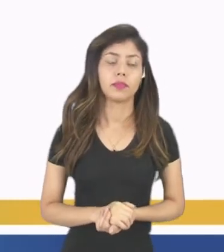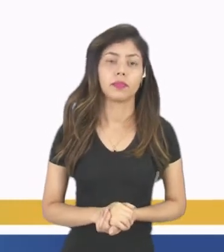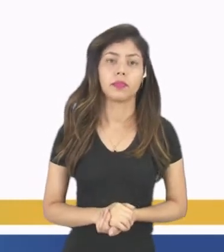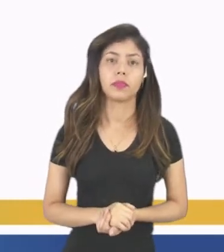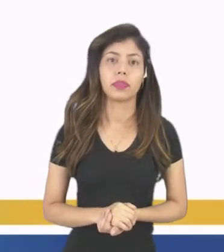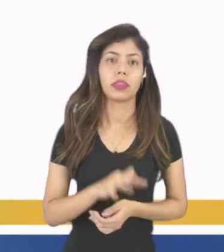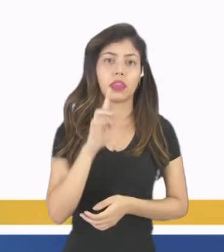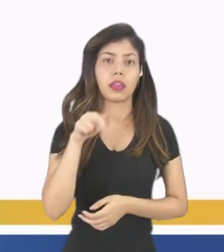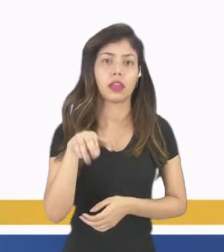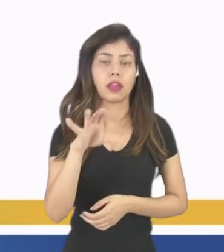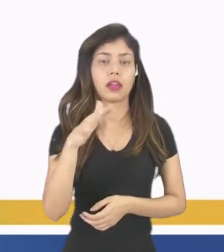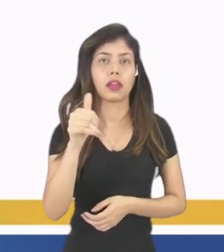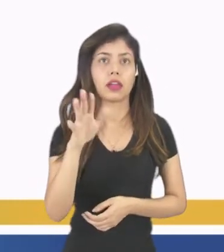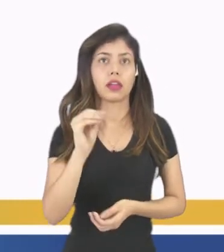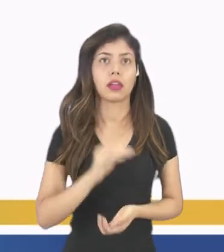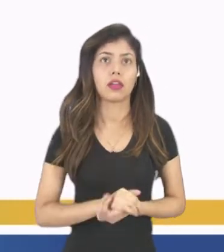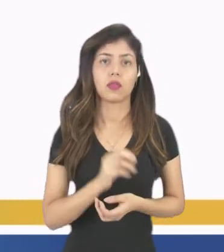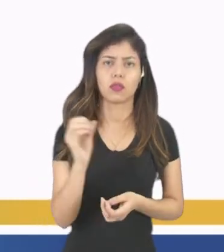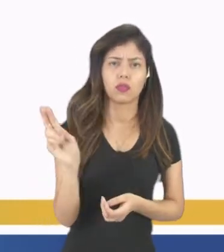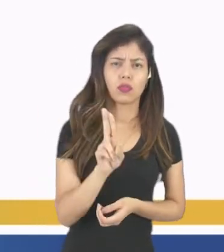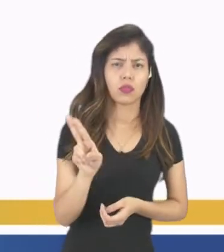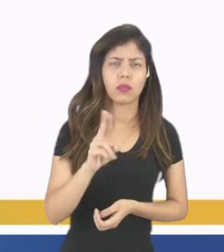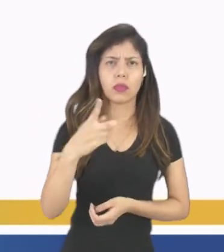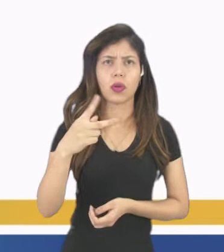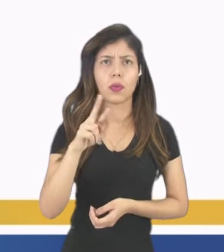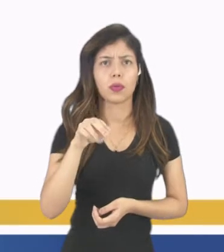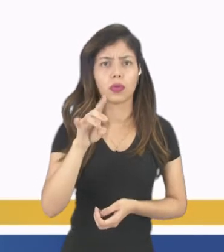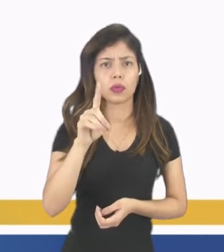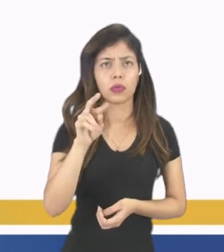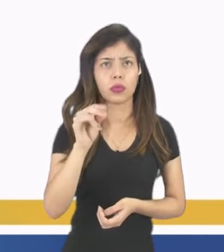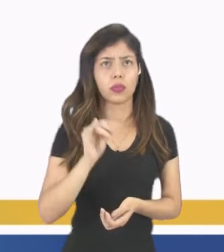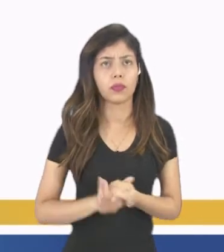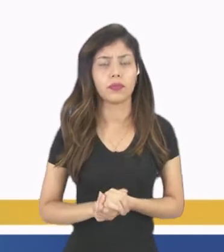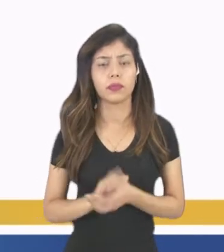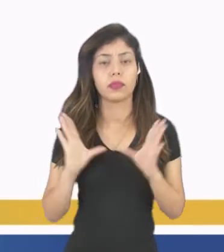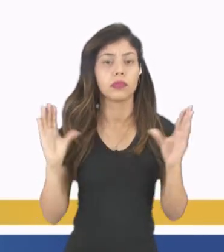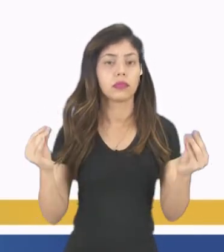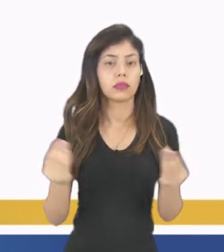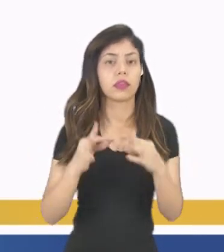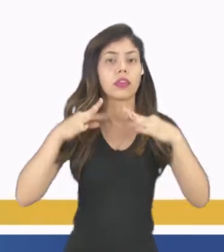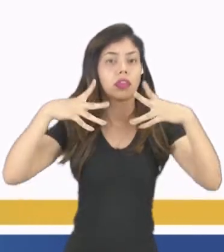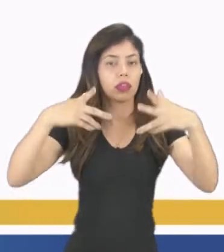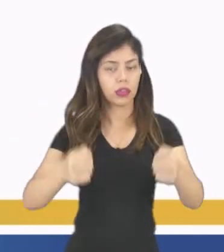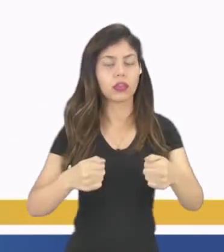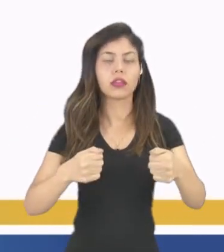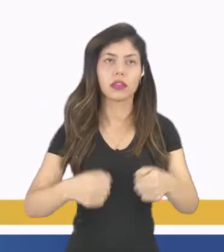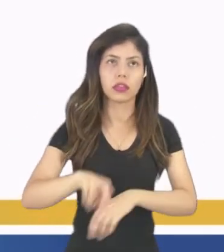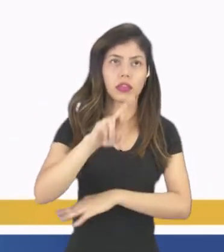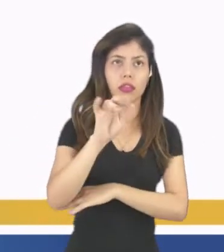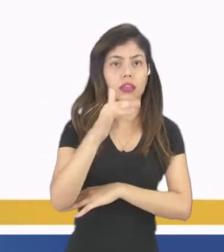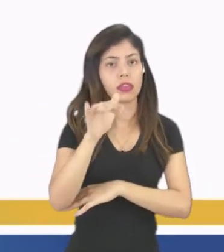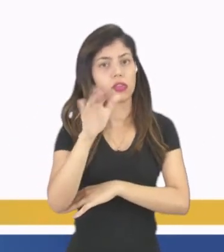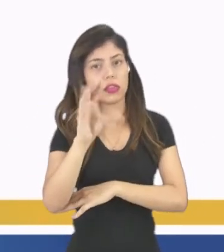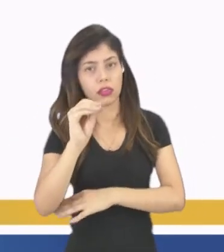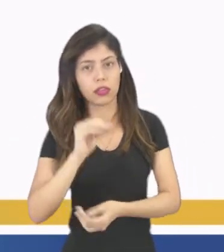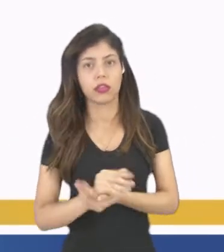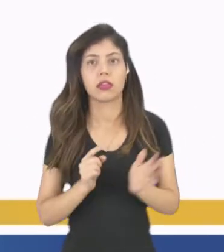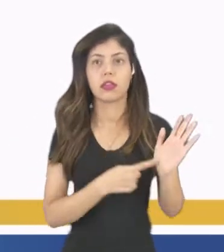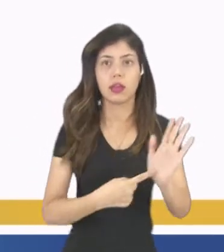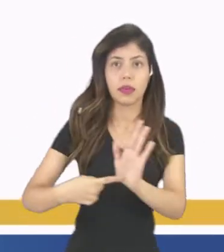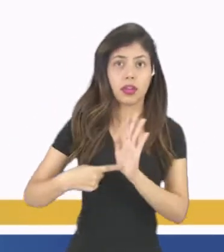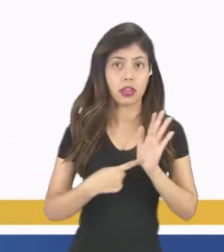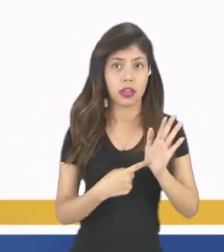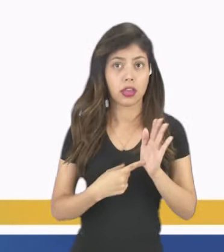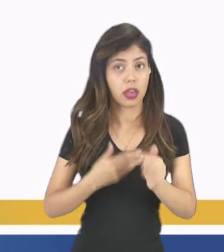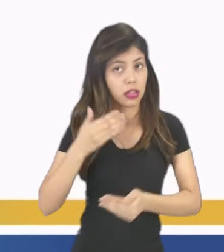as substâncias chamadas de produtos. Então, toda reação química, ela é